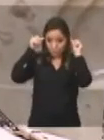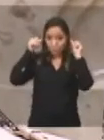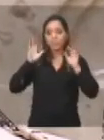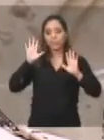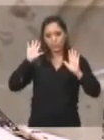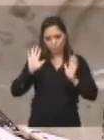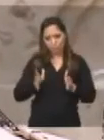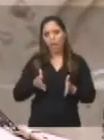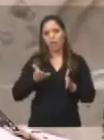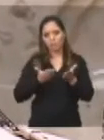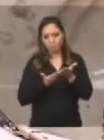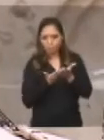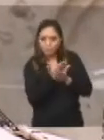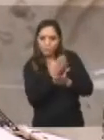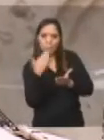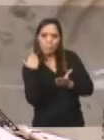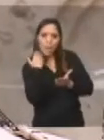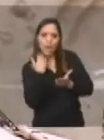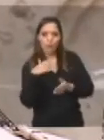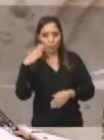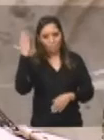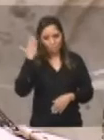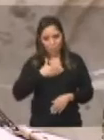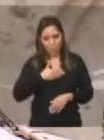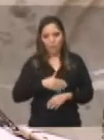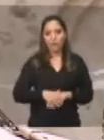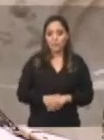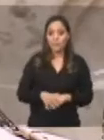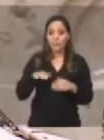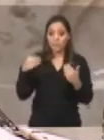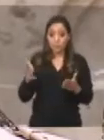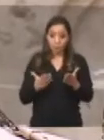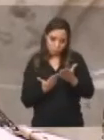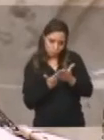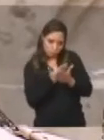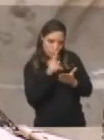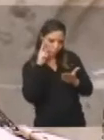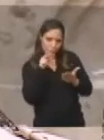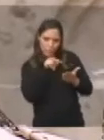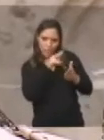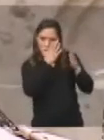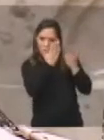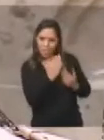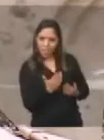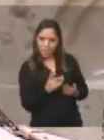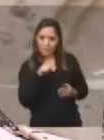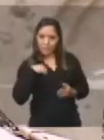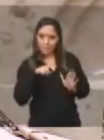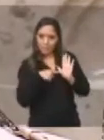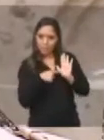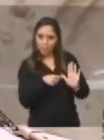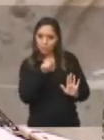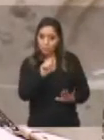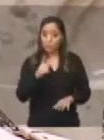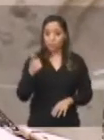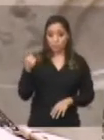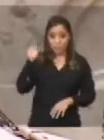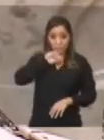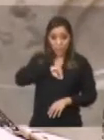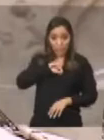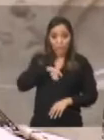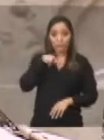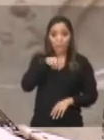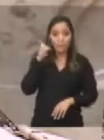os contra-cheques nos autos. Analisando sua movimentação bancária, constatou-se que a remuneração depositada pela Câmara dos